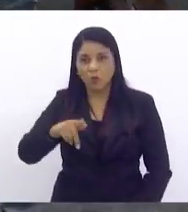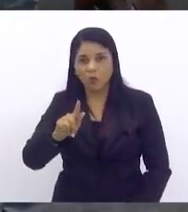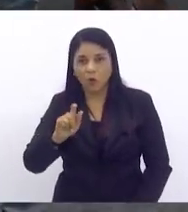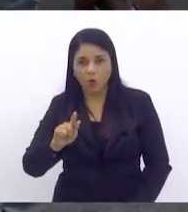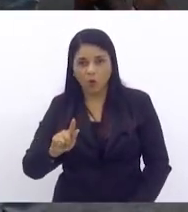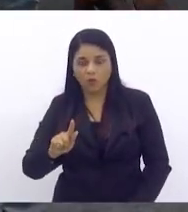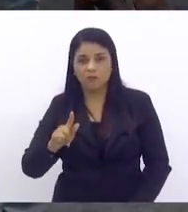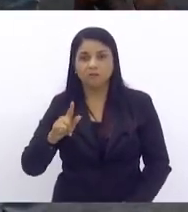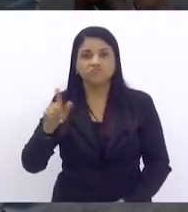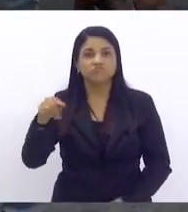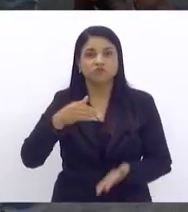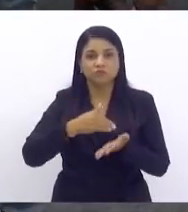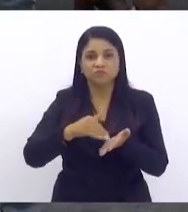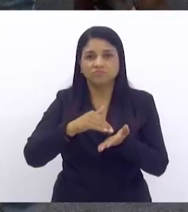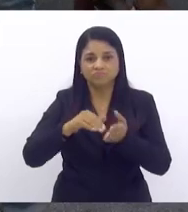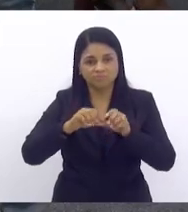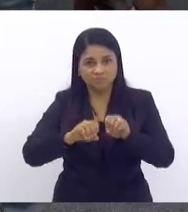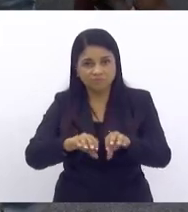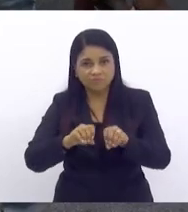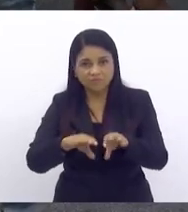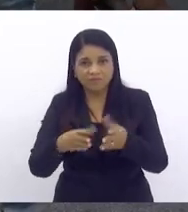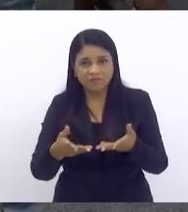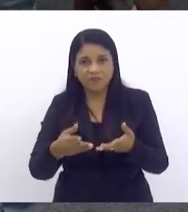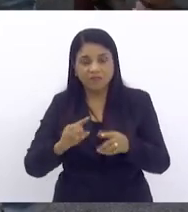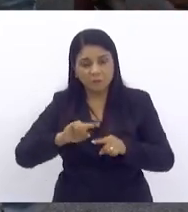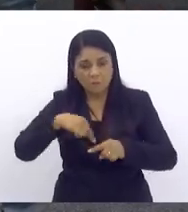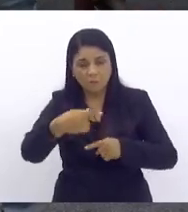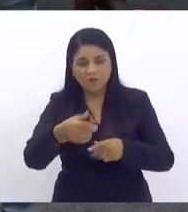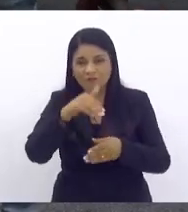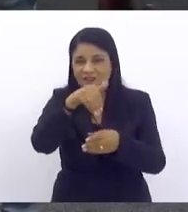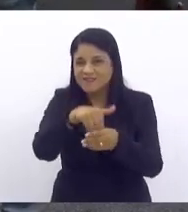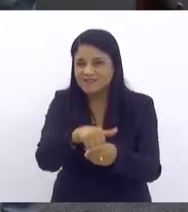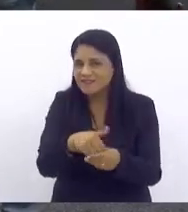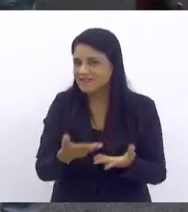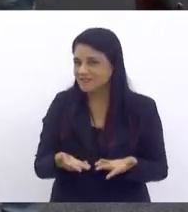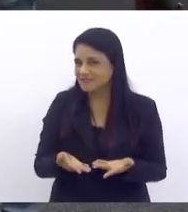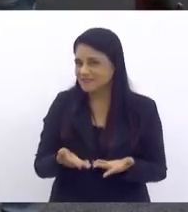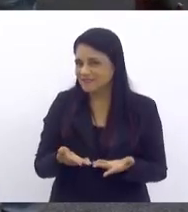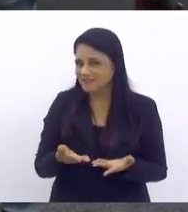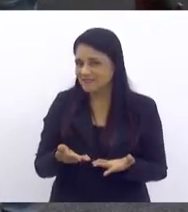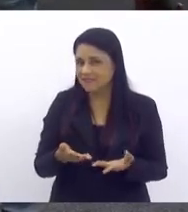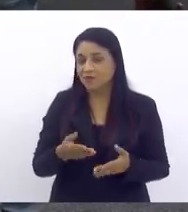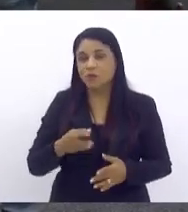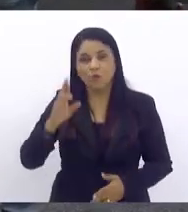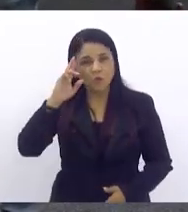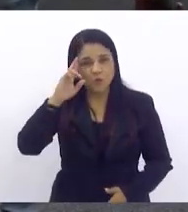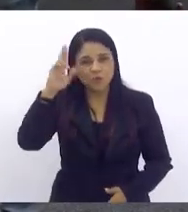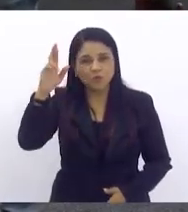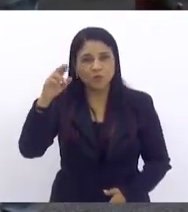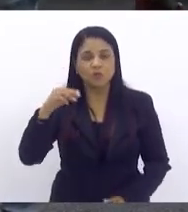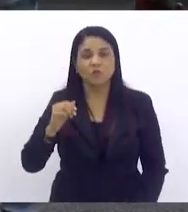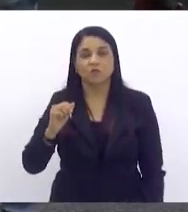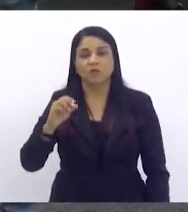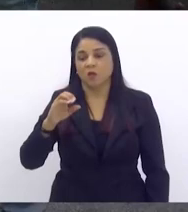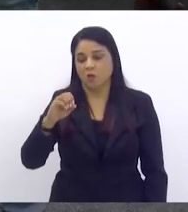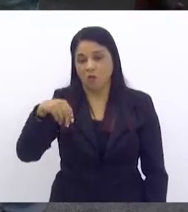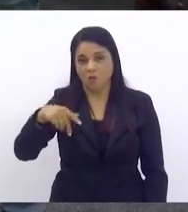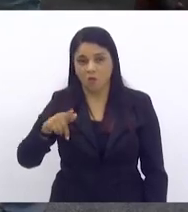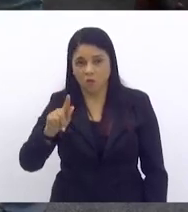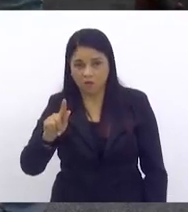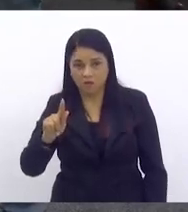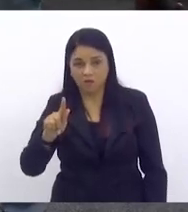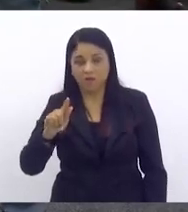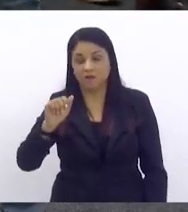Renan Ferreirinha. Momentos depois vem a eleição e aí o dono da ONG, tal de Andrés, dono da